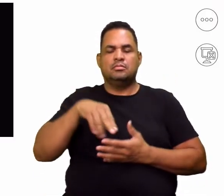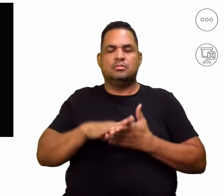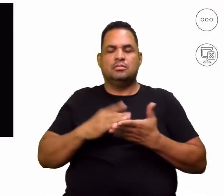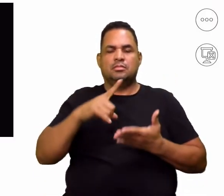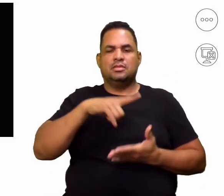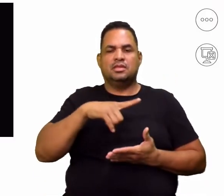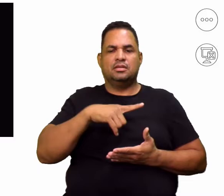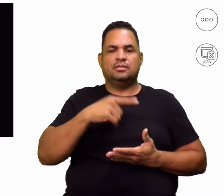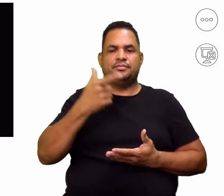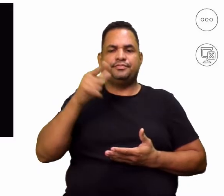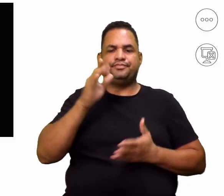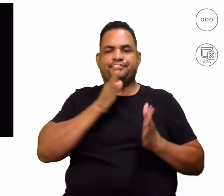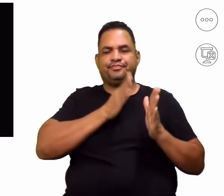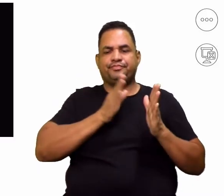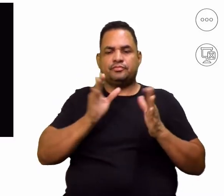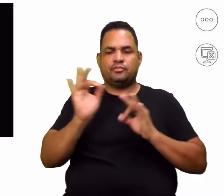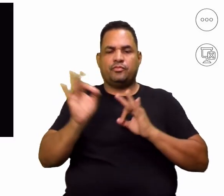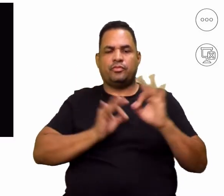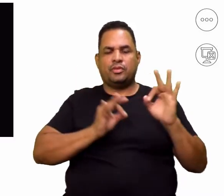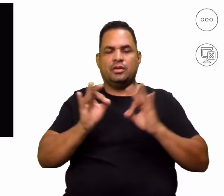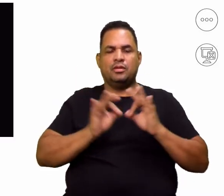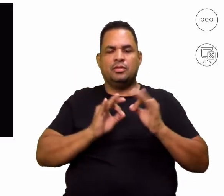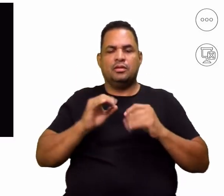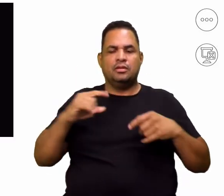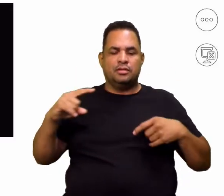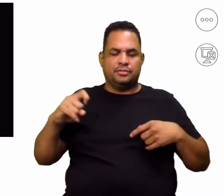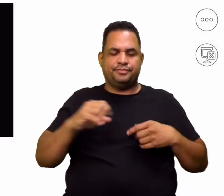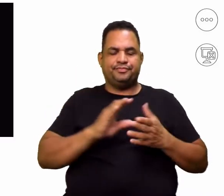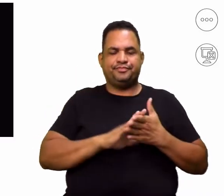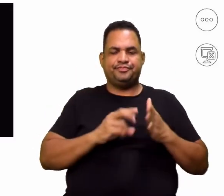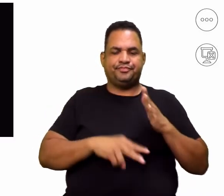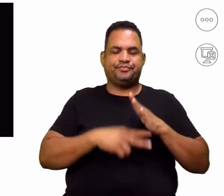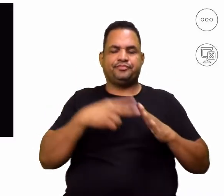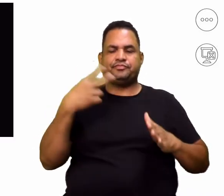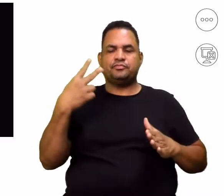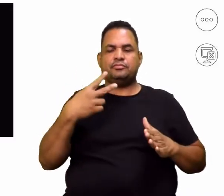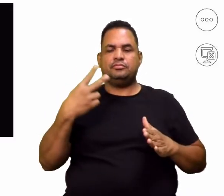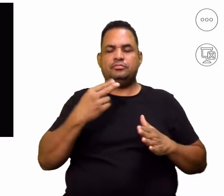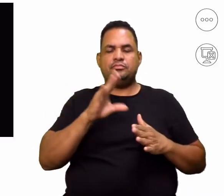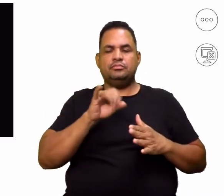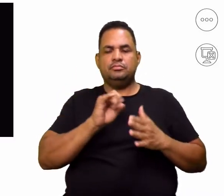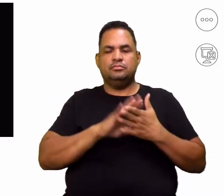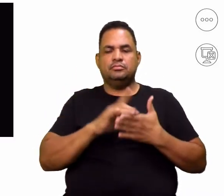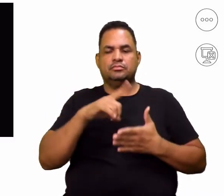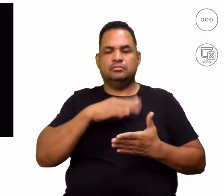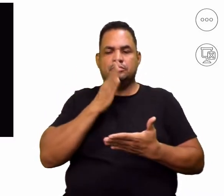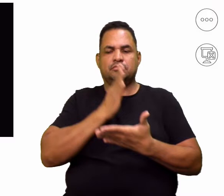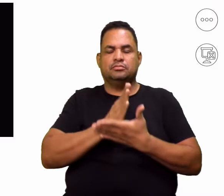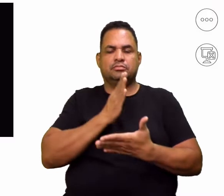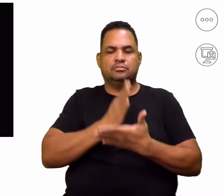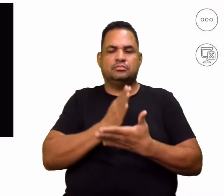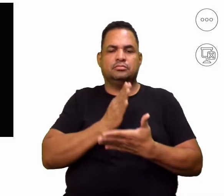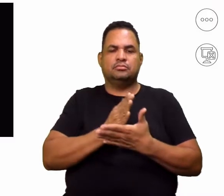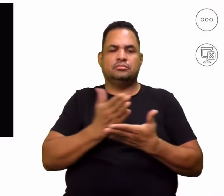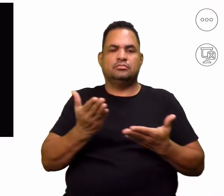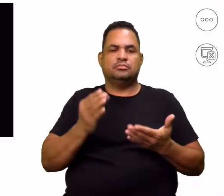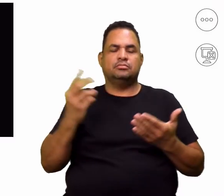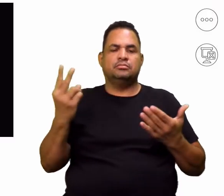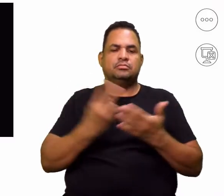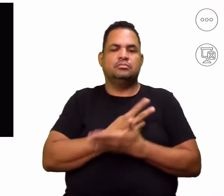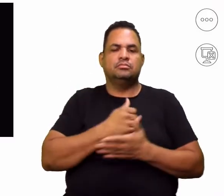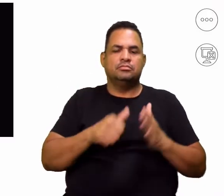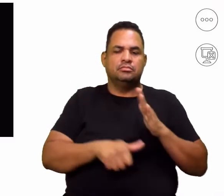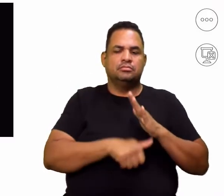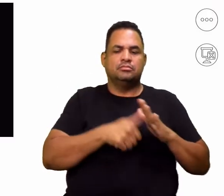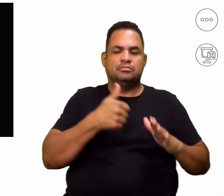tem uma outra fase formando os espermatócitos secundários ou ovócitos secundários, que nós vamos ter a metade lá. Então aconteceu a primeira fase